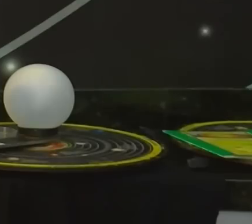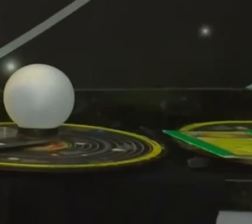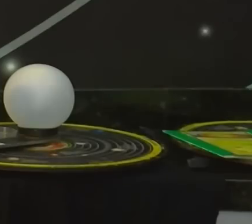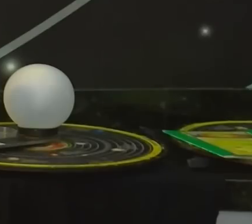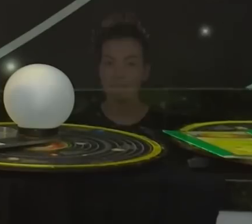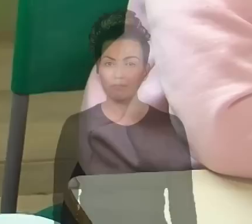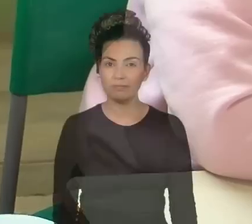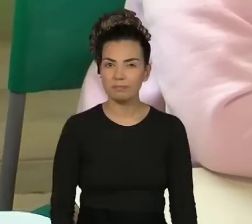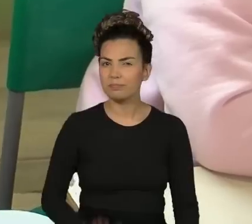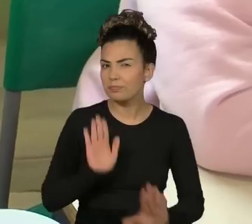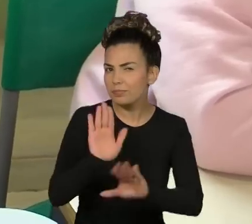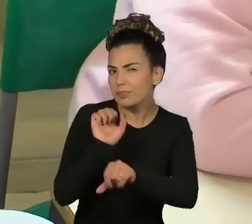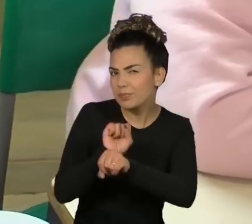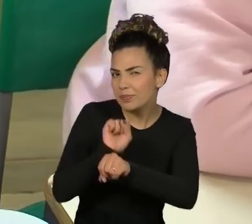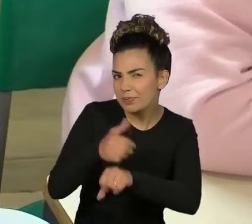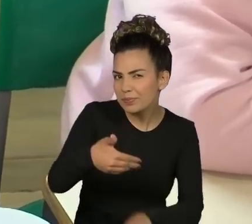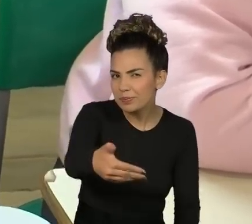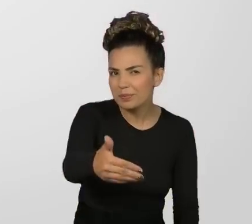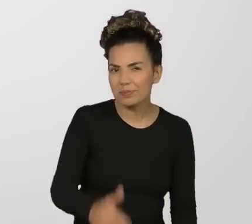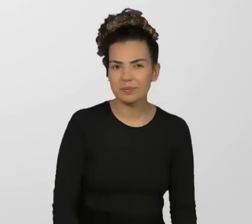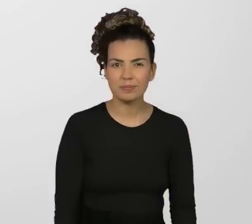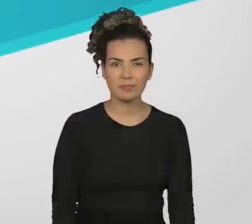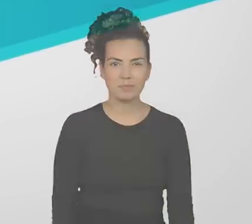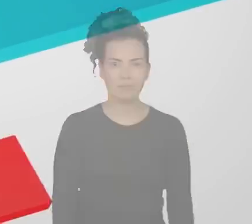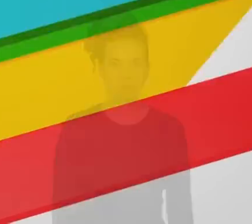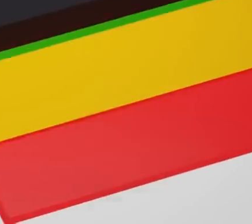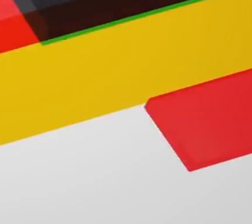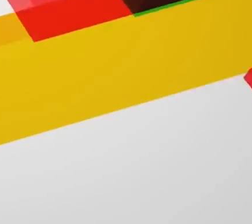A gente volta já já.